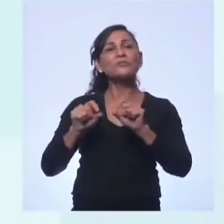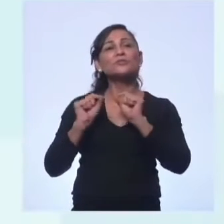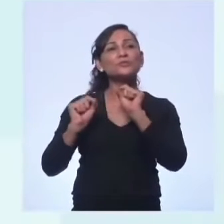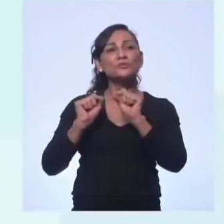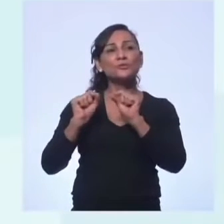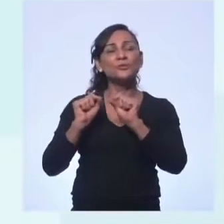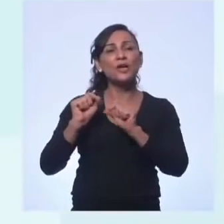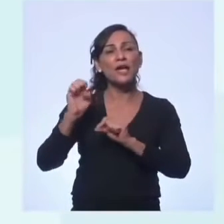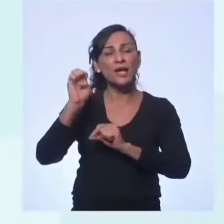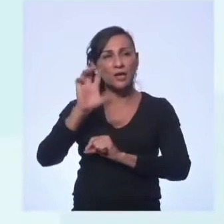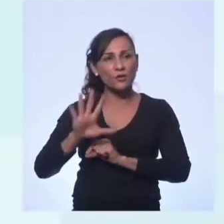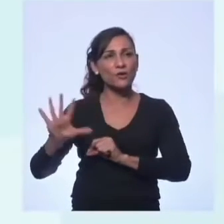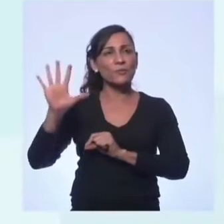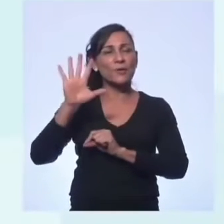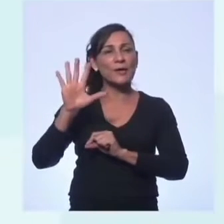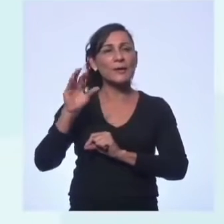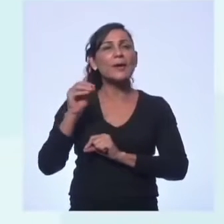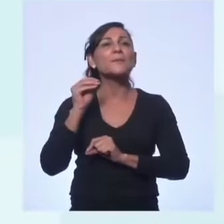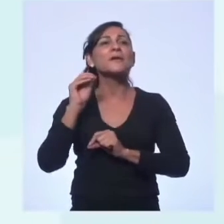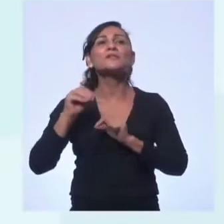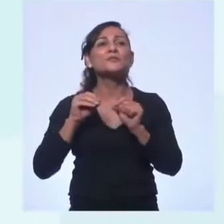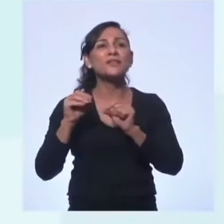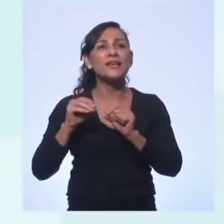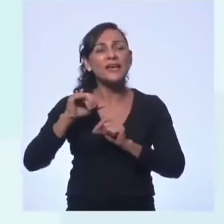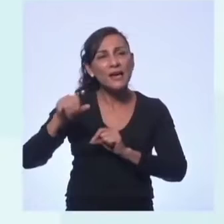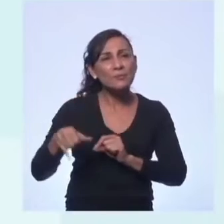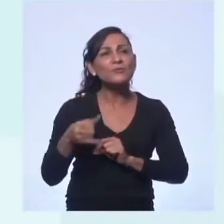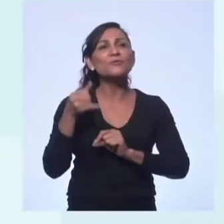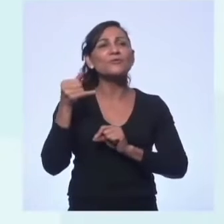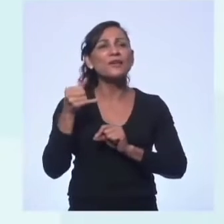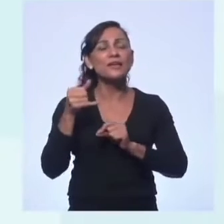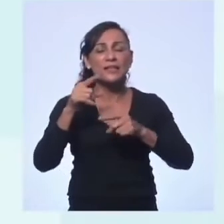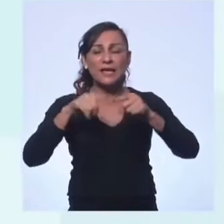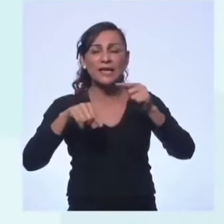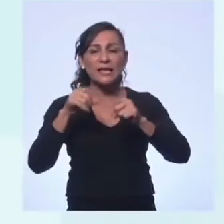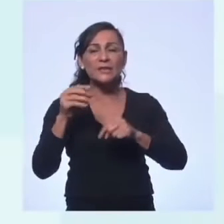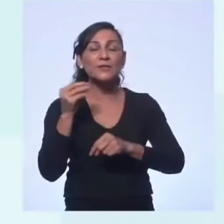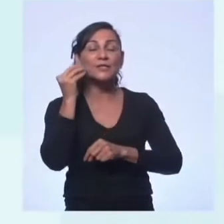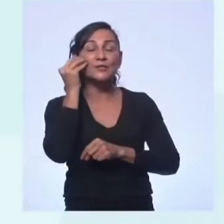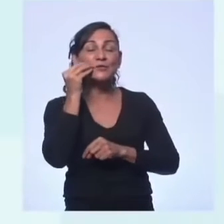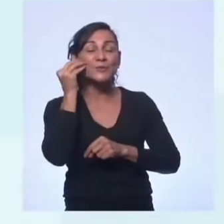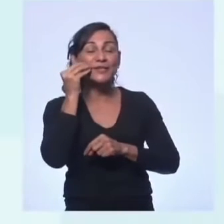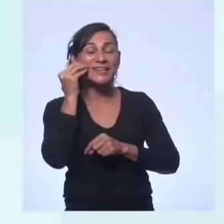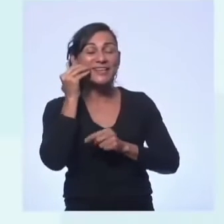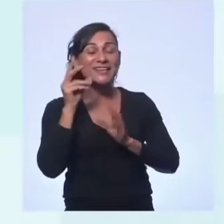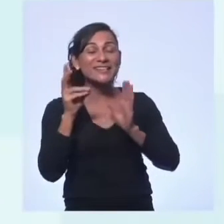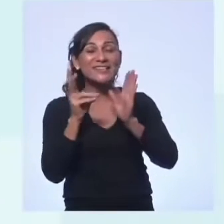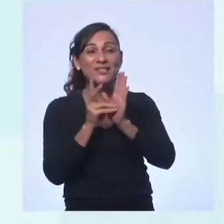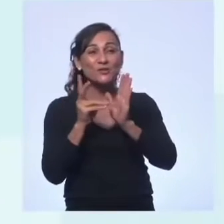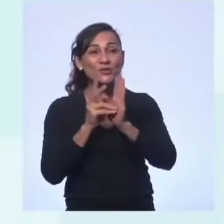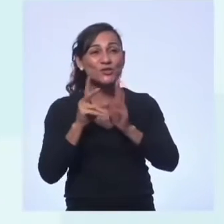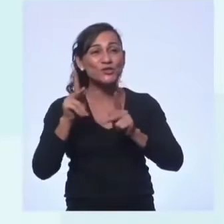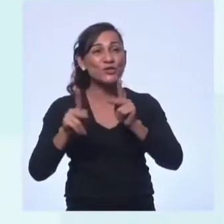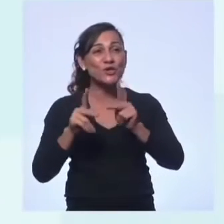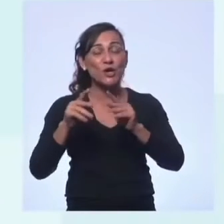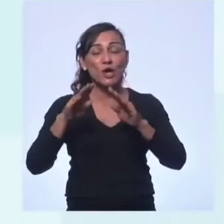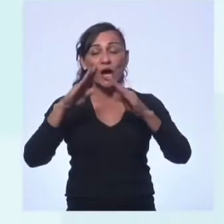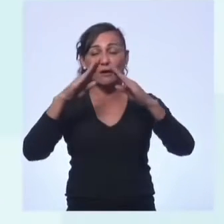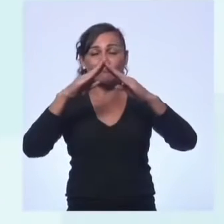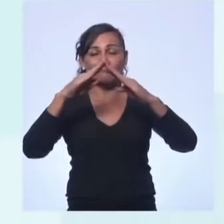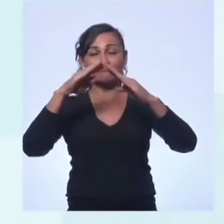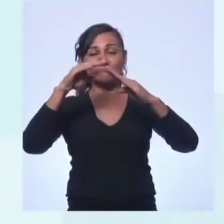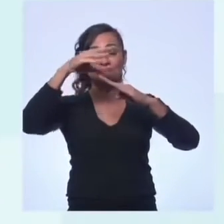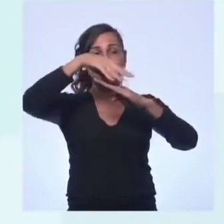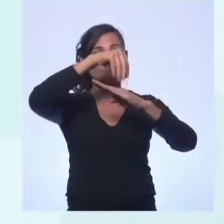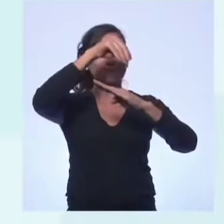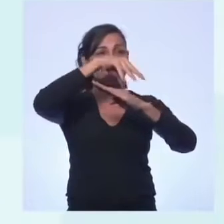europeia, mas nela se aproveitam também elementos da experiência indígena. A cobertura de palha,